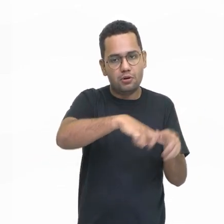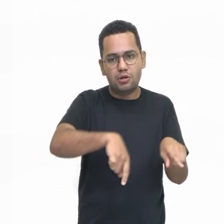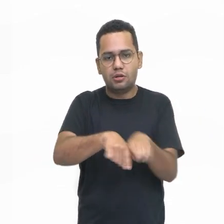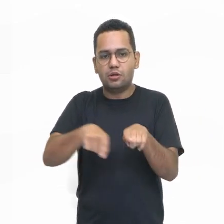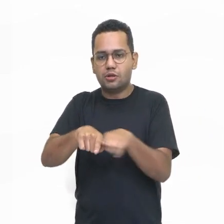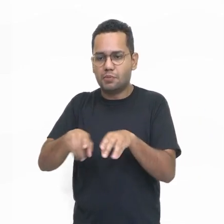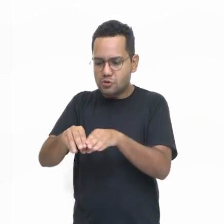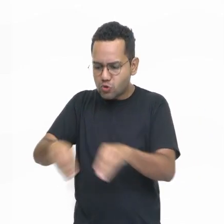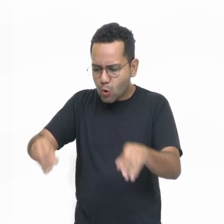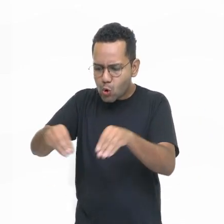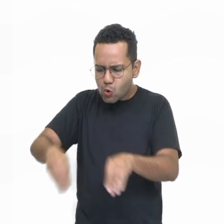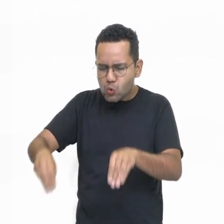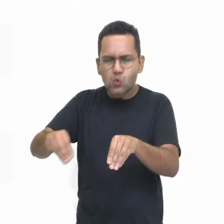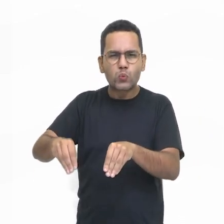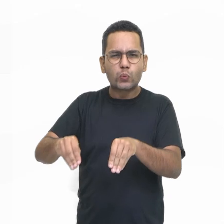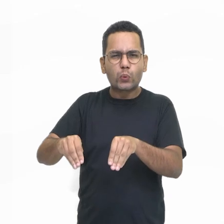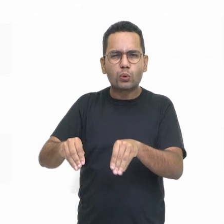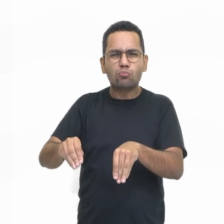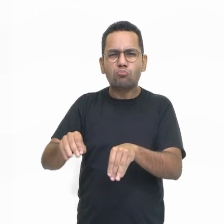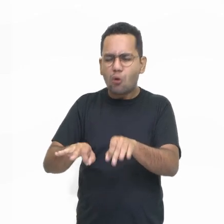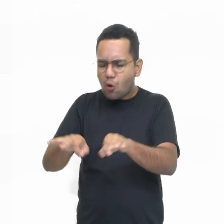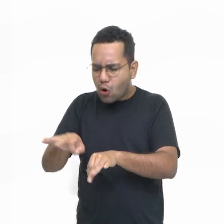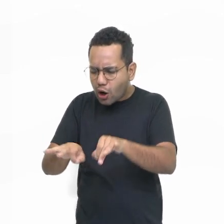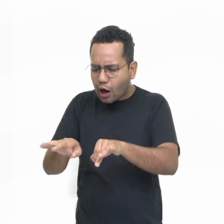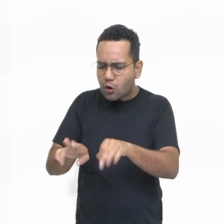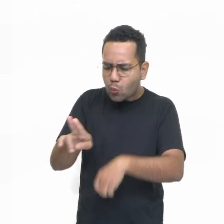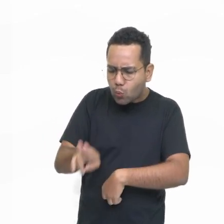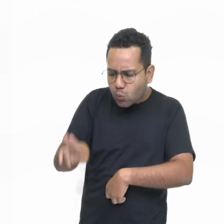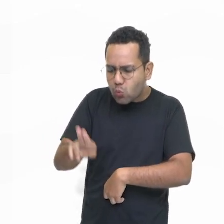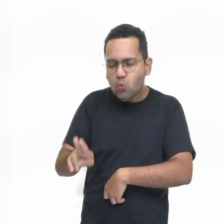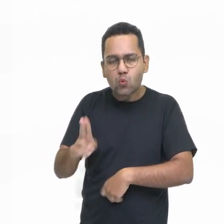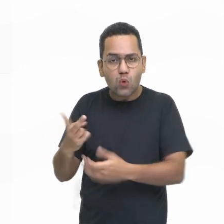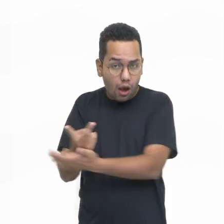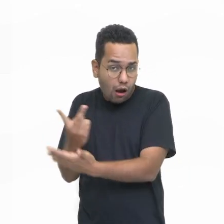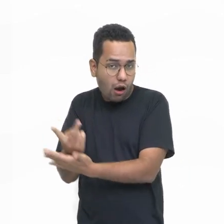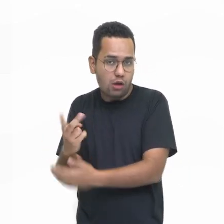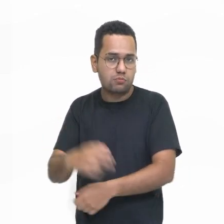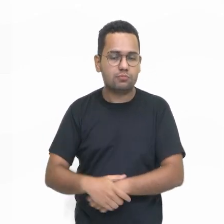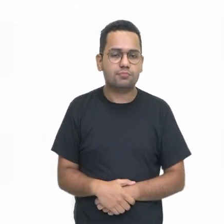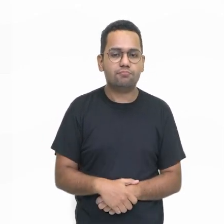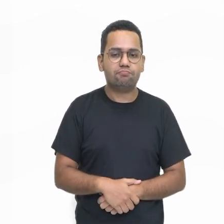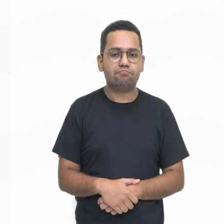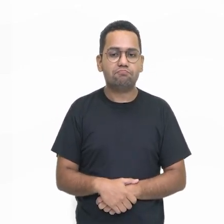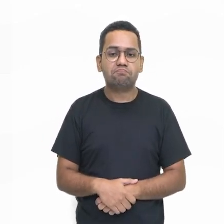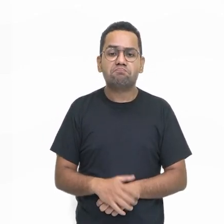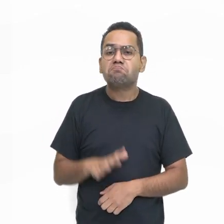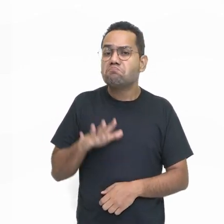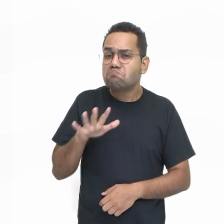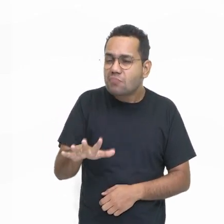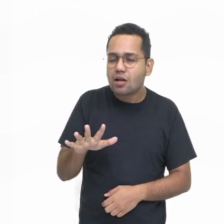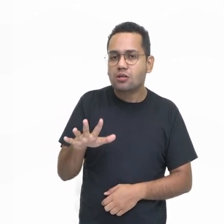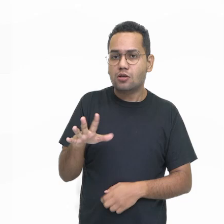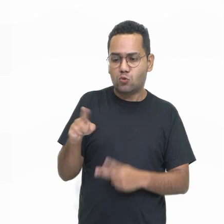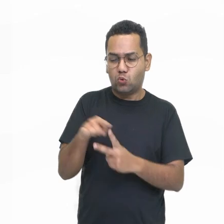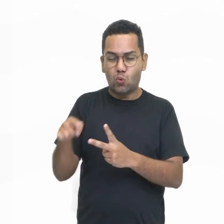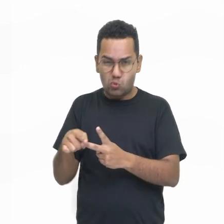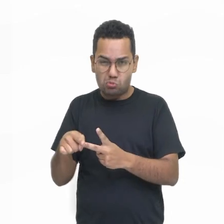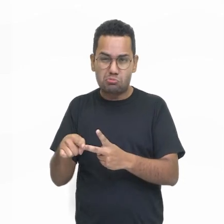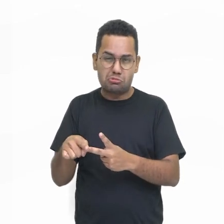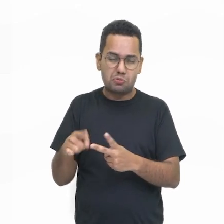do solo, né, essa ação aí do homem faz com que esse bioma ele possa ser reduzido, possa